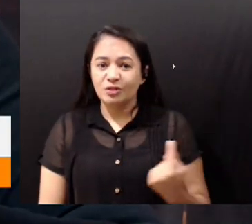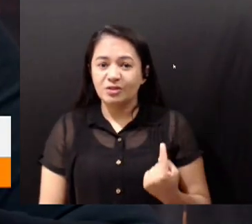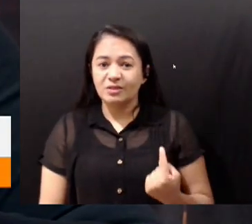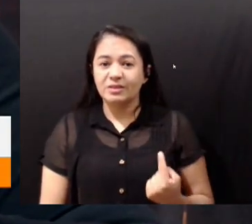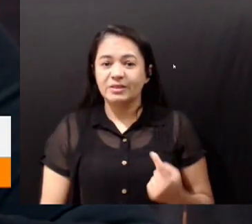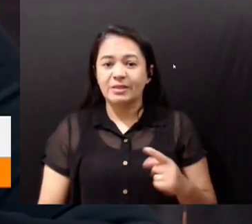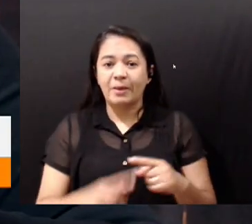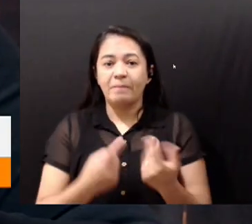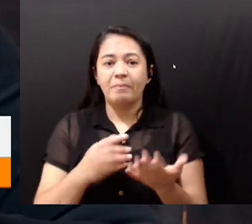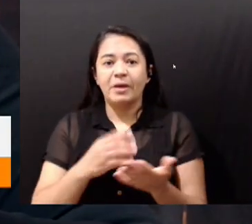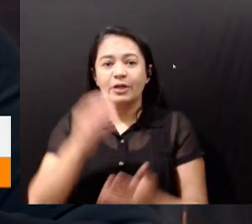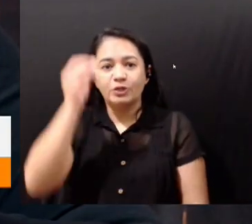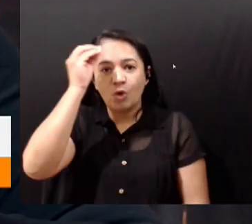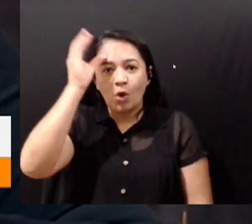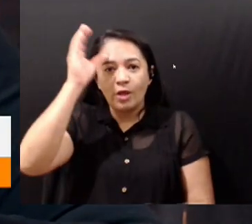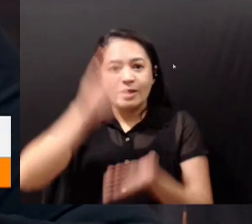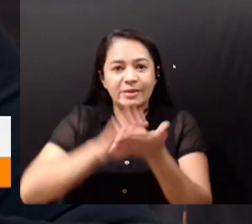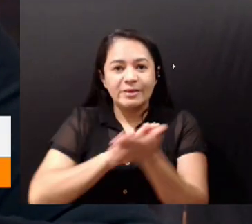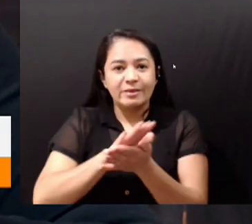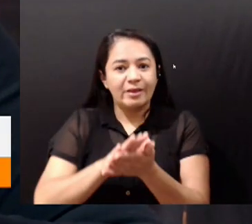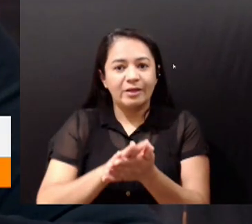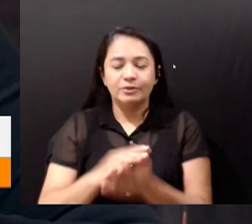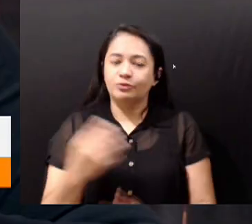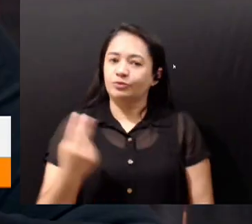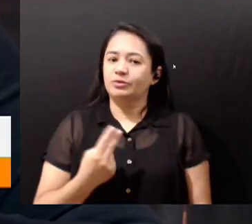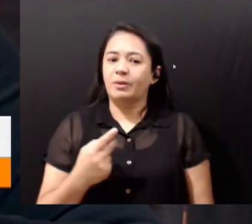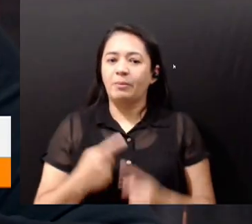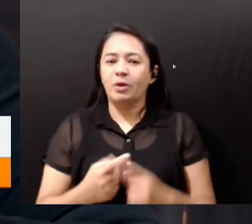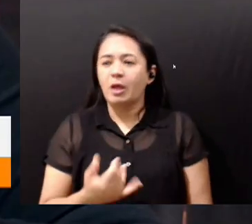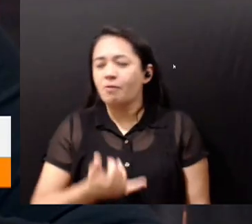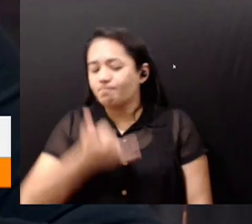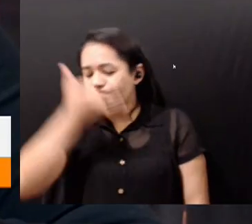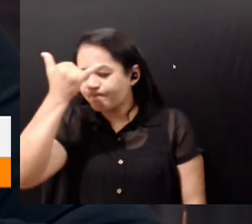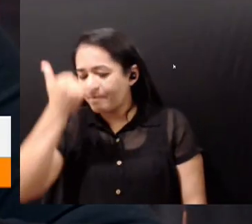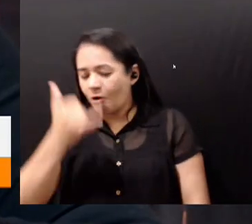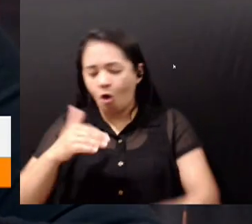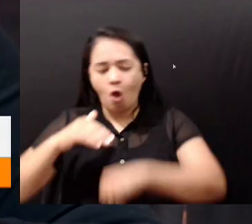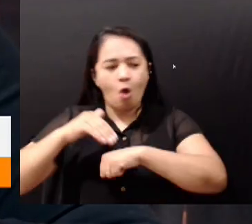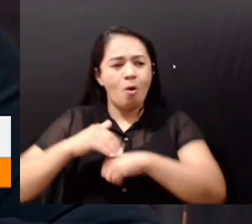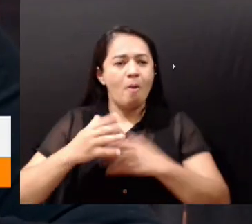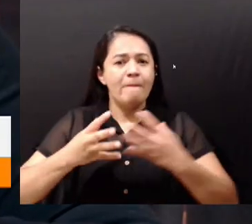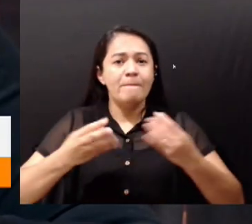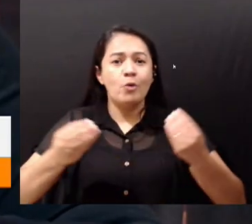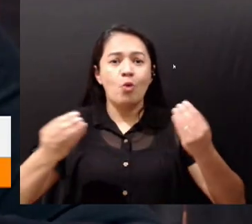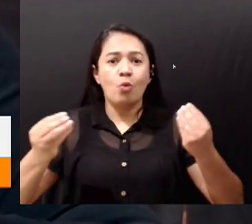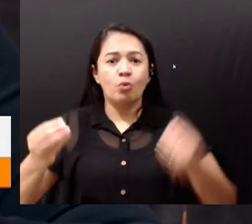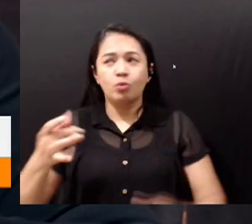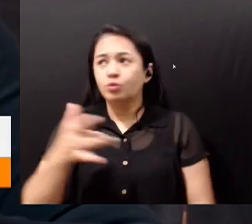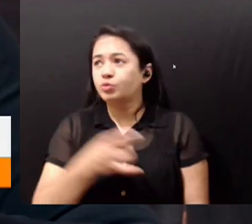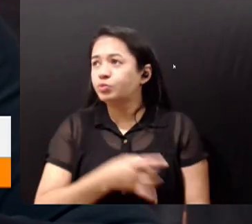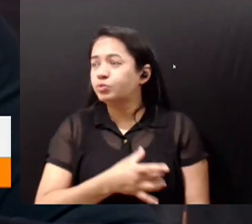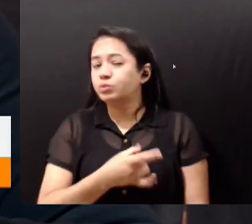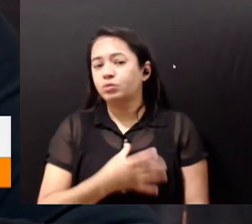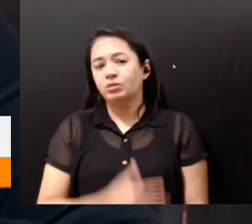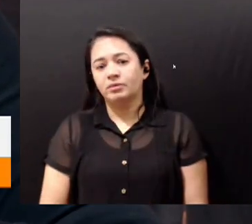muitas frustrações, muitas culpas, muitos medos, né? Muitos medos impactam em coisas